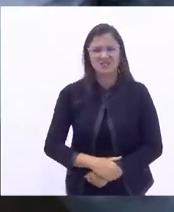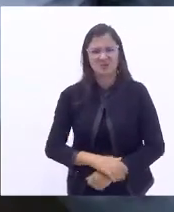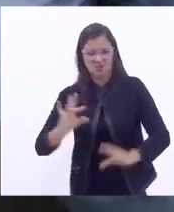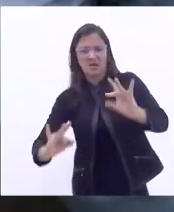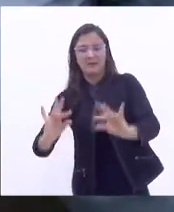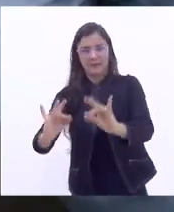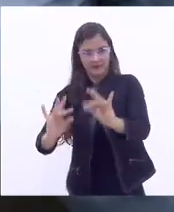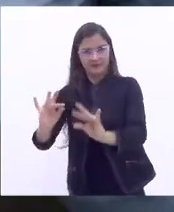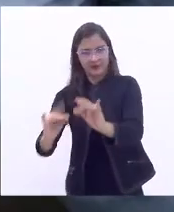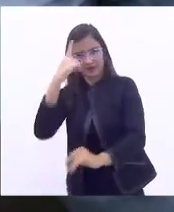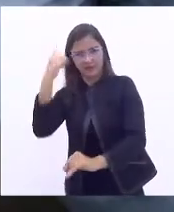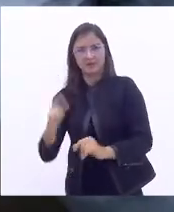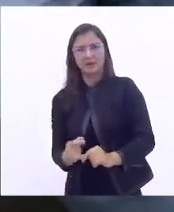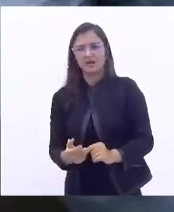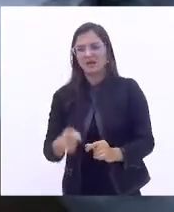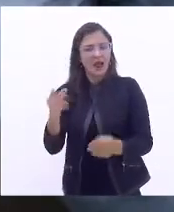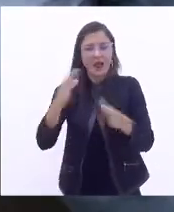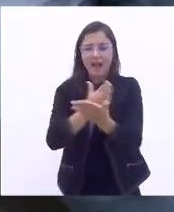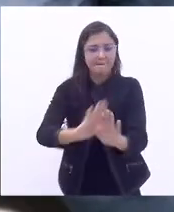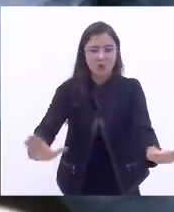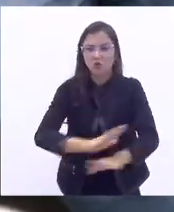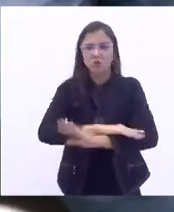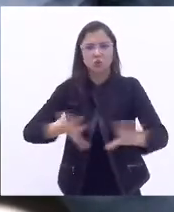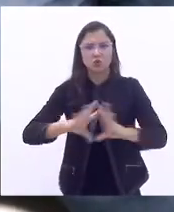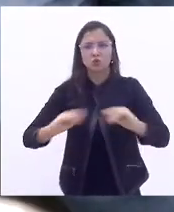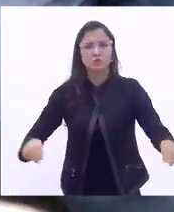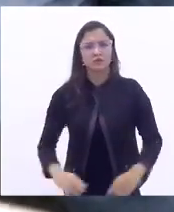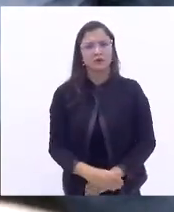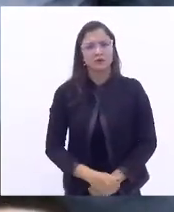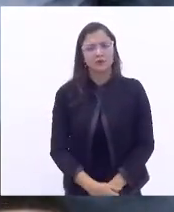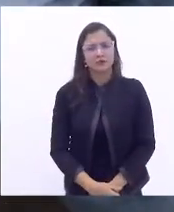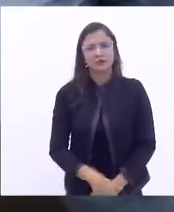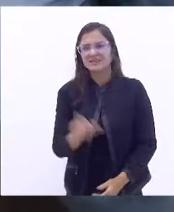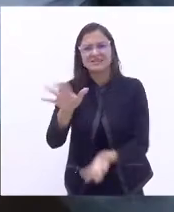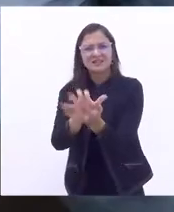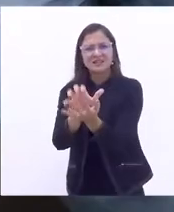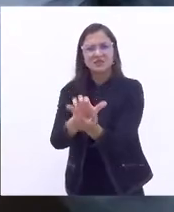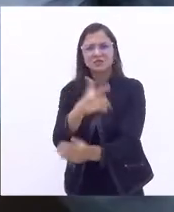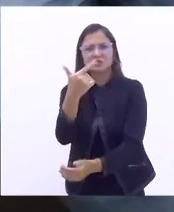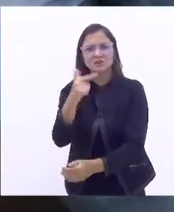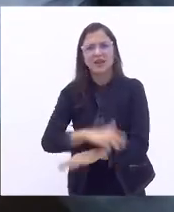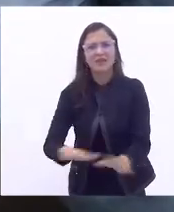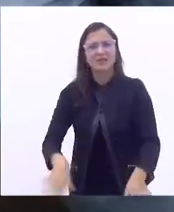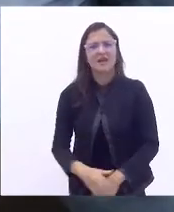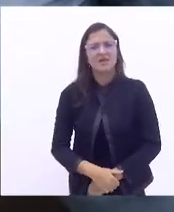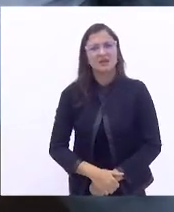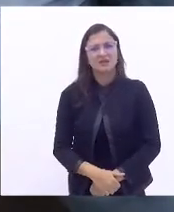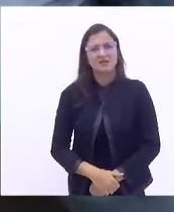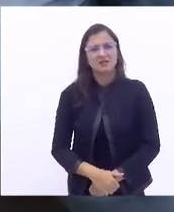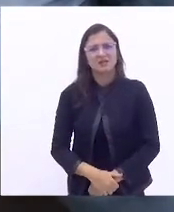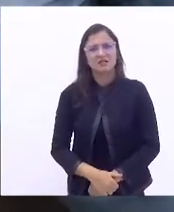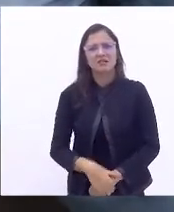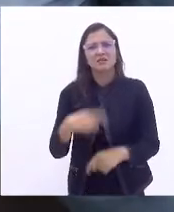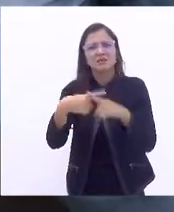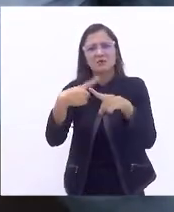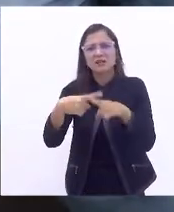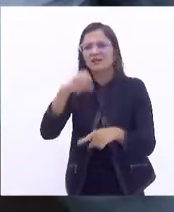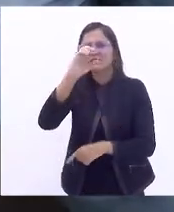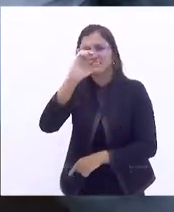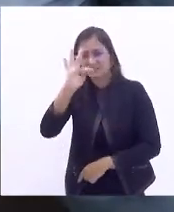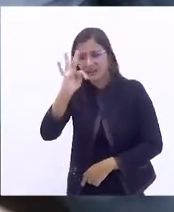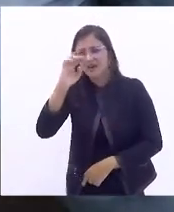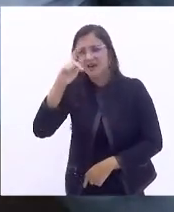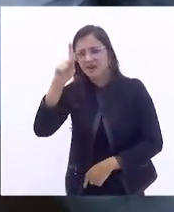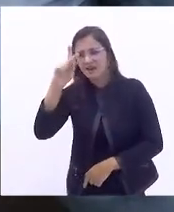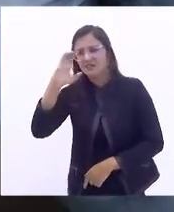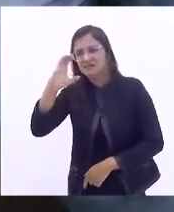manguezais, as marisqueiras que a tia Ju tanto fala, lá em Santa Cruz não tem quase que marisco nenhum, porque a TKCC acabou. E